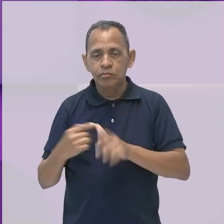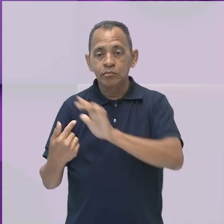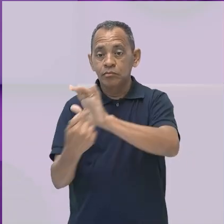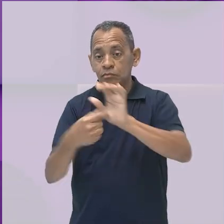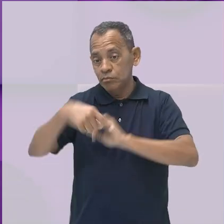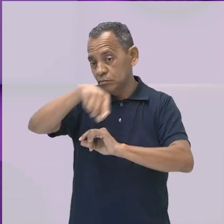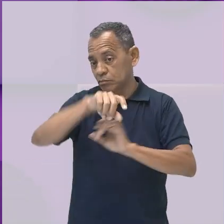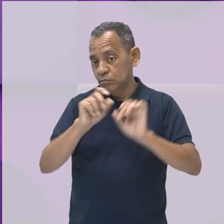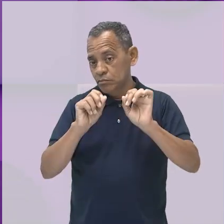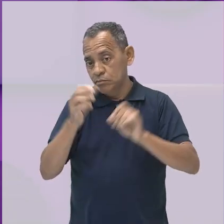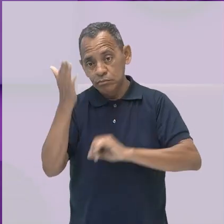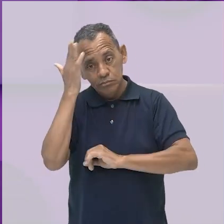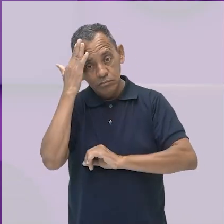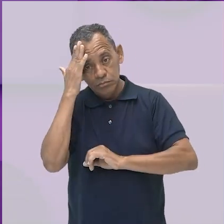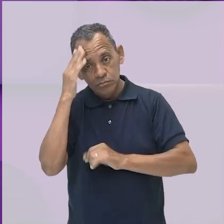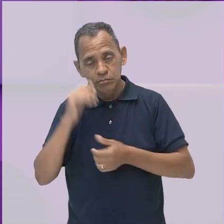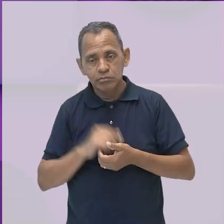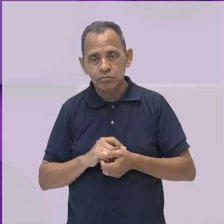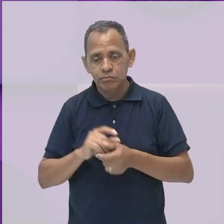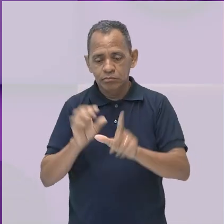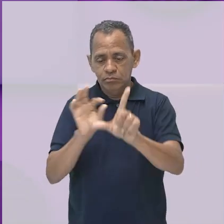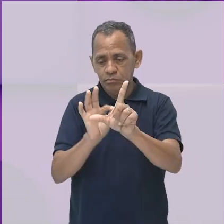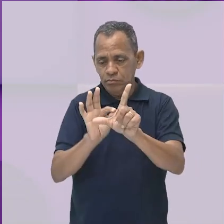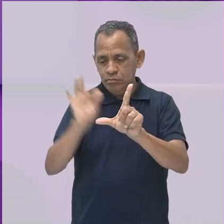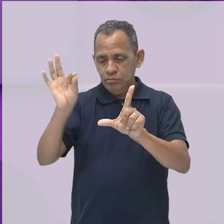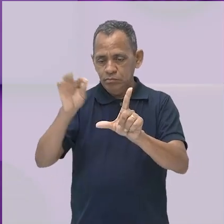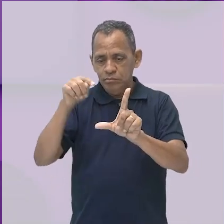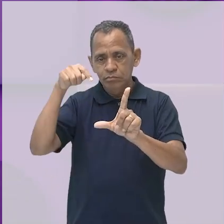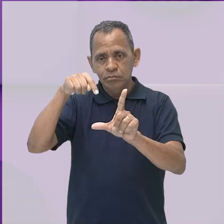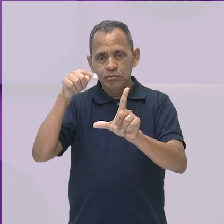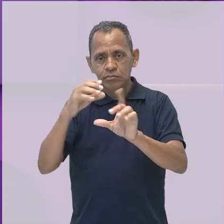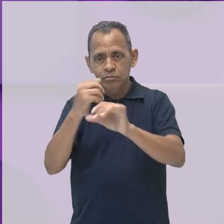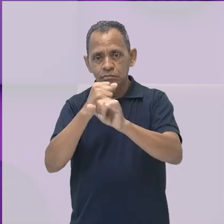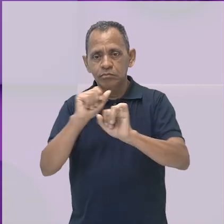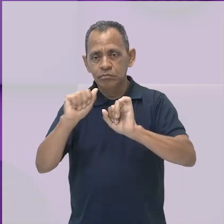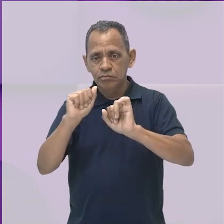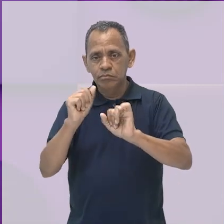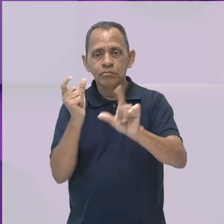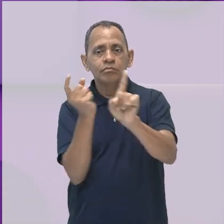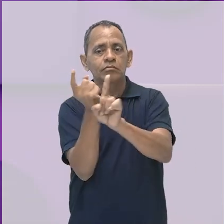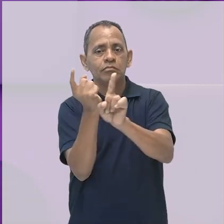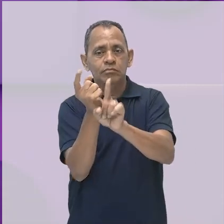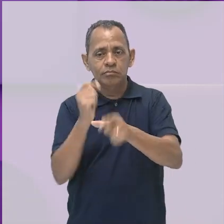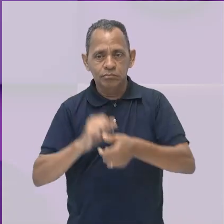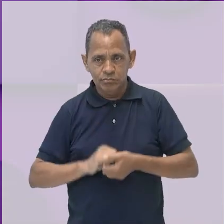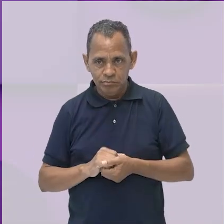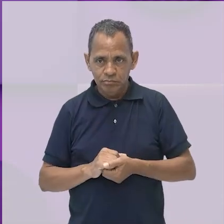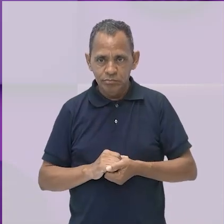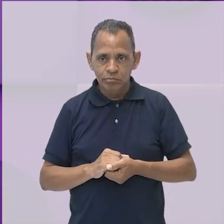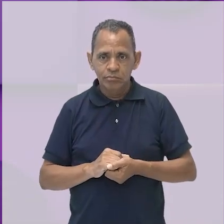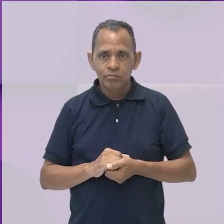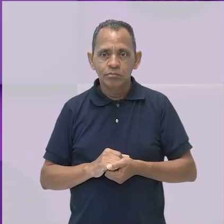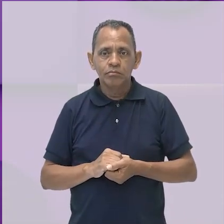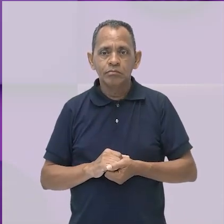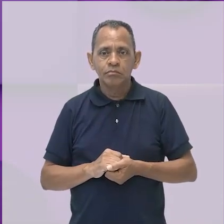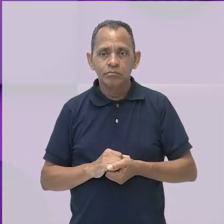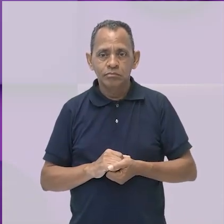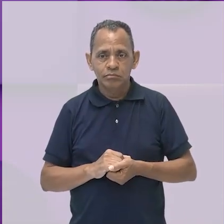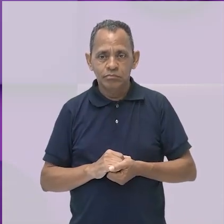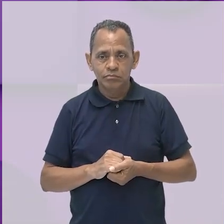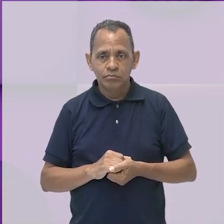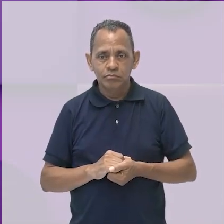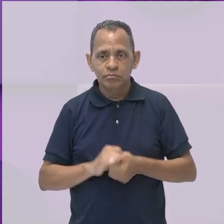você que a medida dessa diagonal pode ser encontrada dessa forma, né? Aliás, ela vem dessa fórmula,